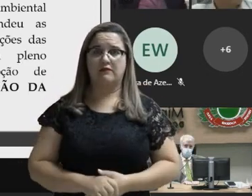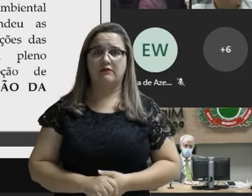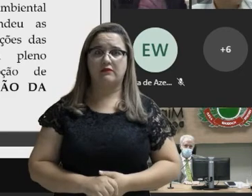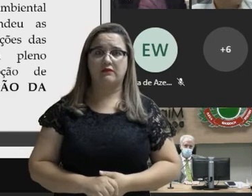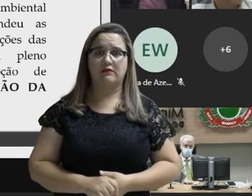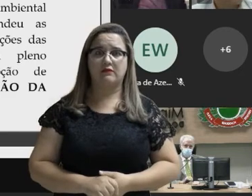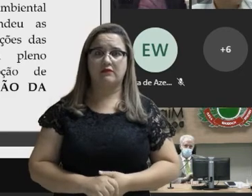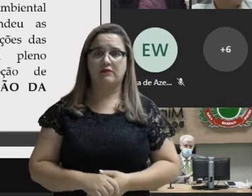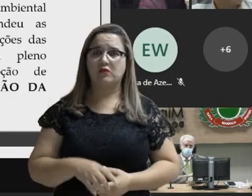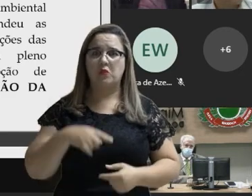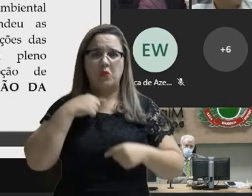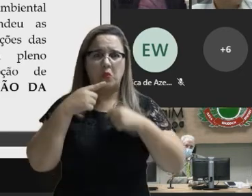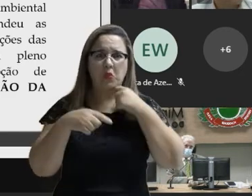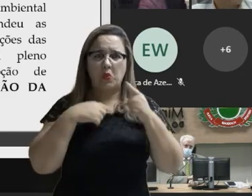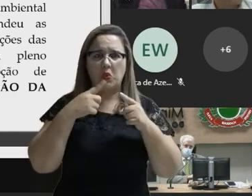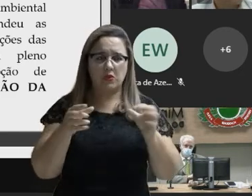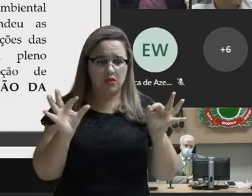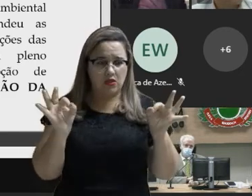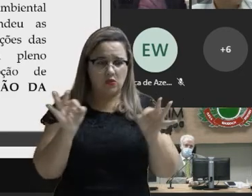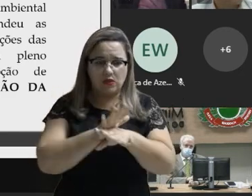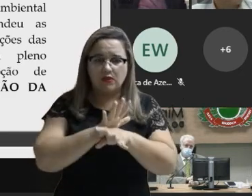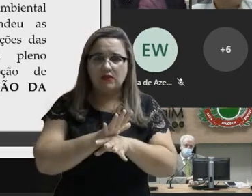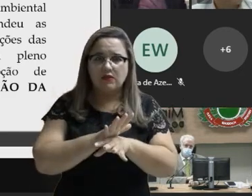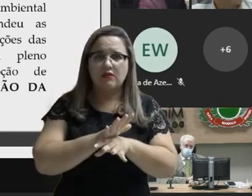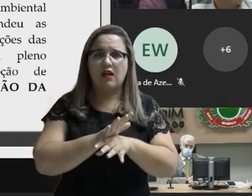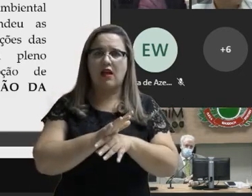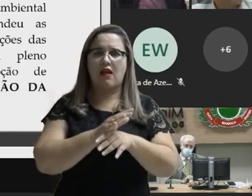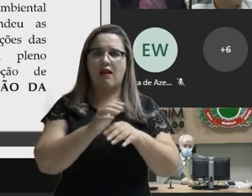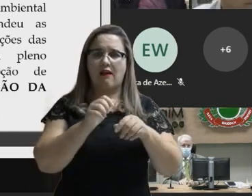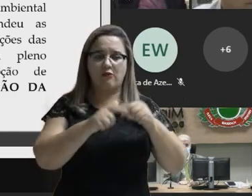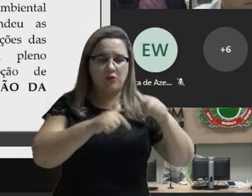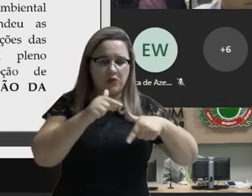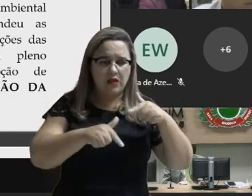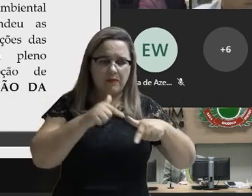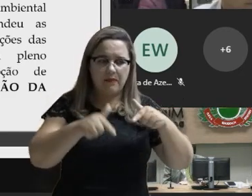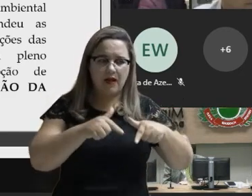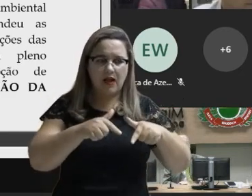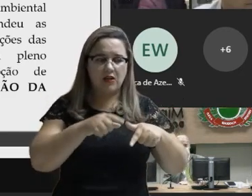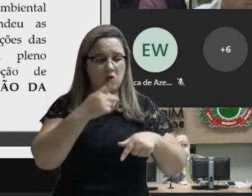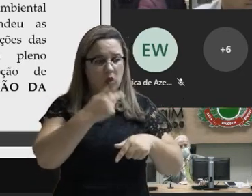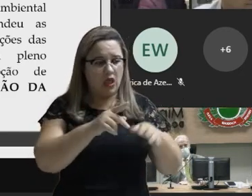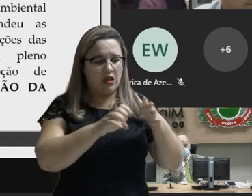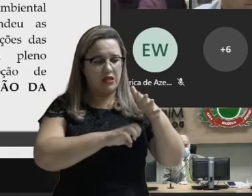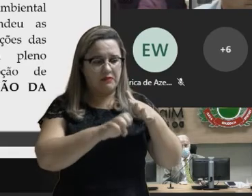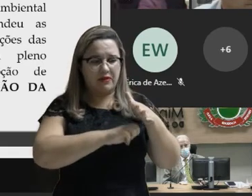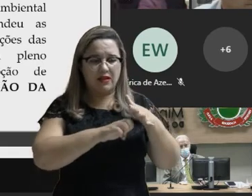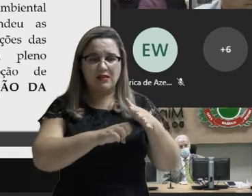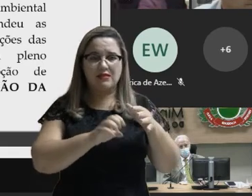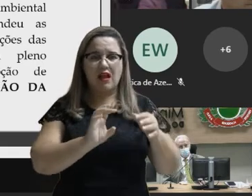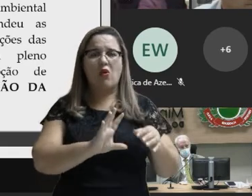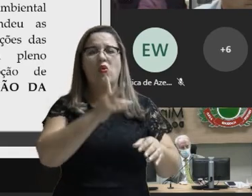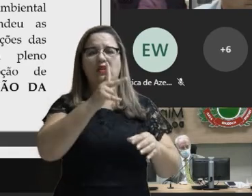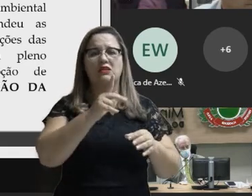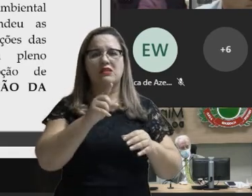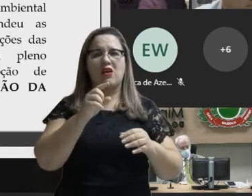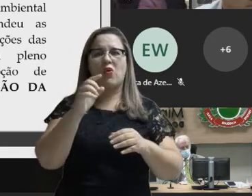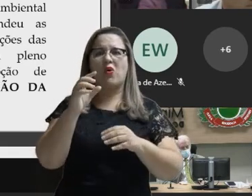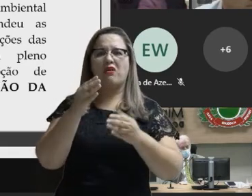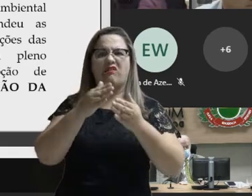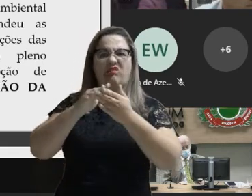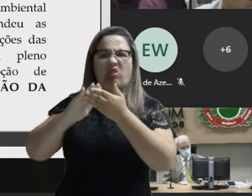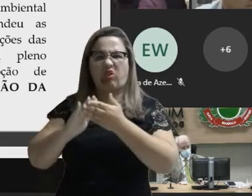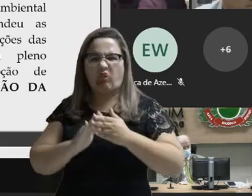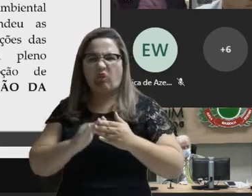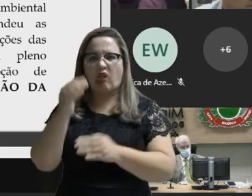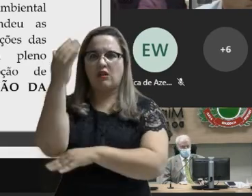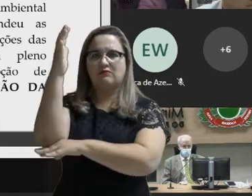possível concluir que a atividade desenvolvida pela empresa foi capaz de causar dano ambiental que deva ser recuperado.